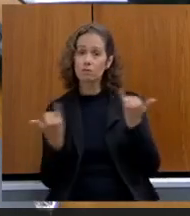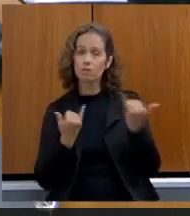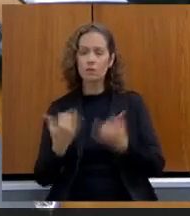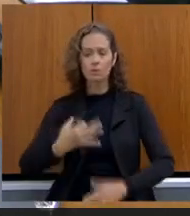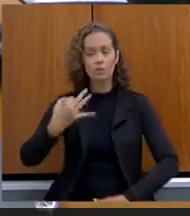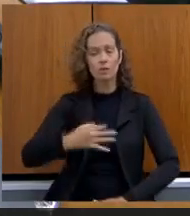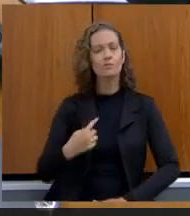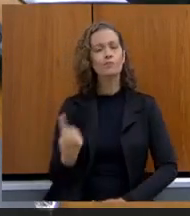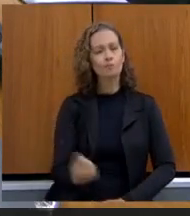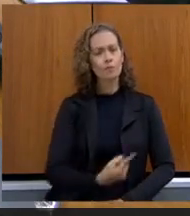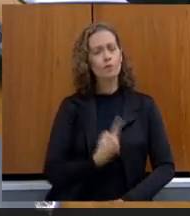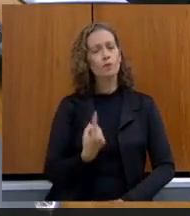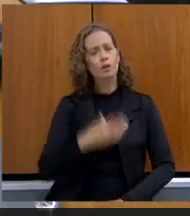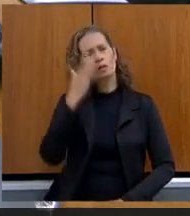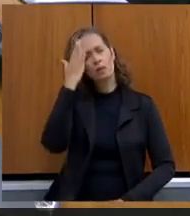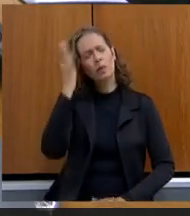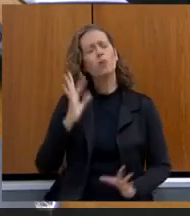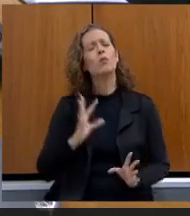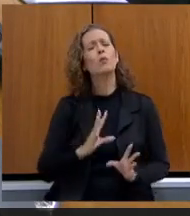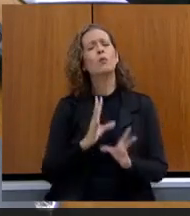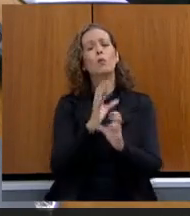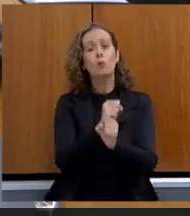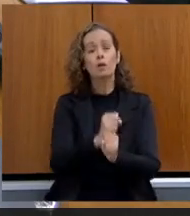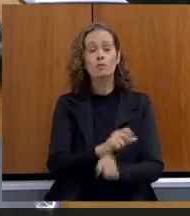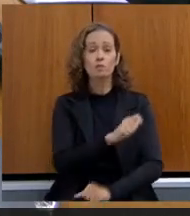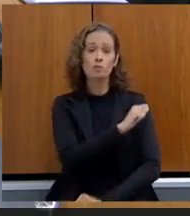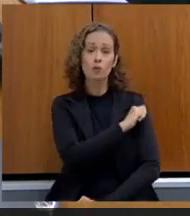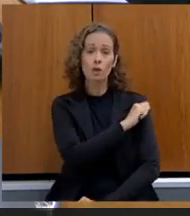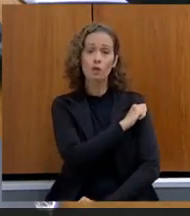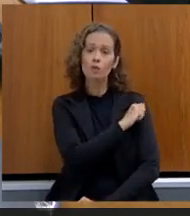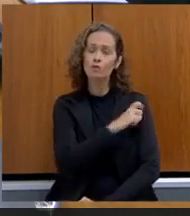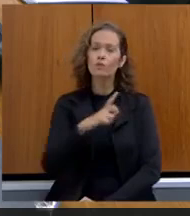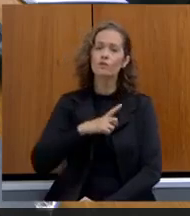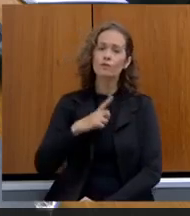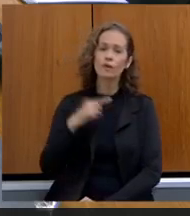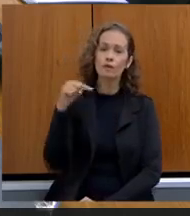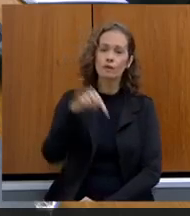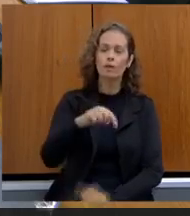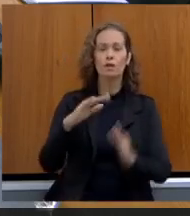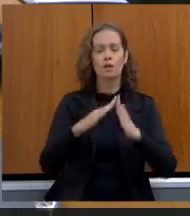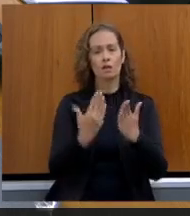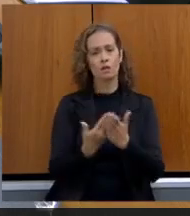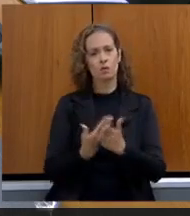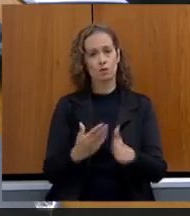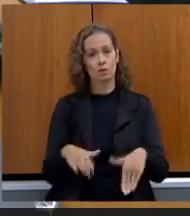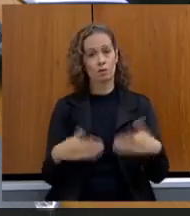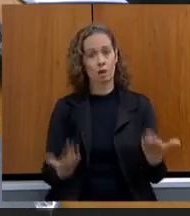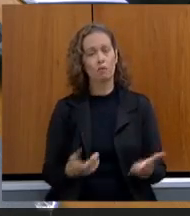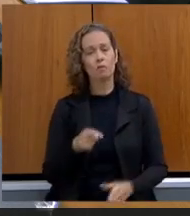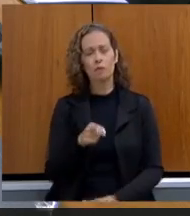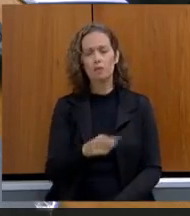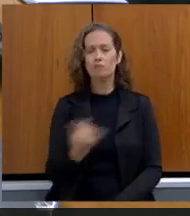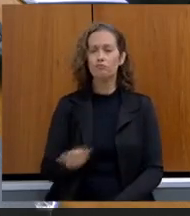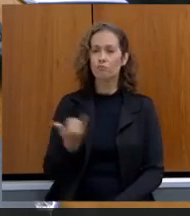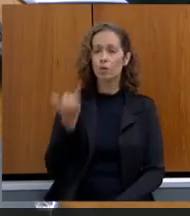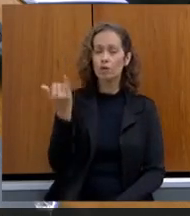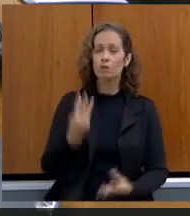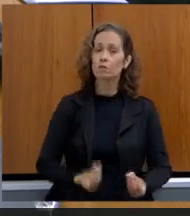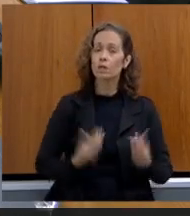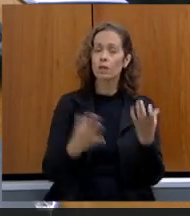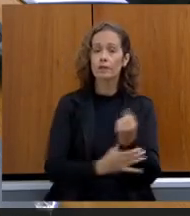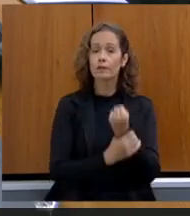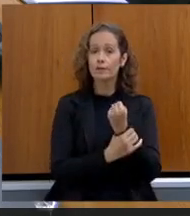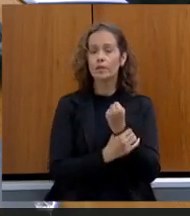certeza nós sabemos é quantos estudantes estiveram naquela escola isso é muito importante para criar esses acompanhamentos também para dar mais segurança